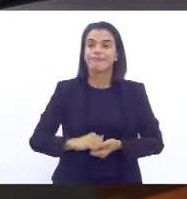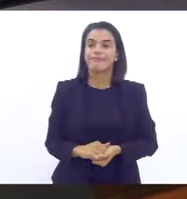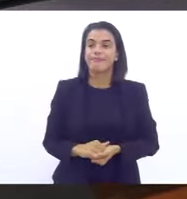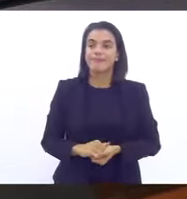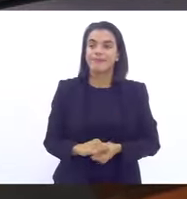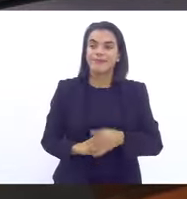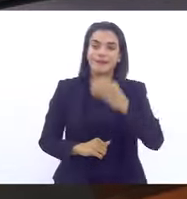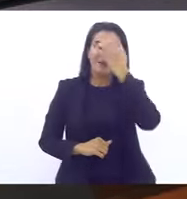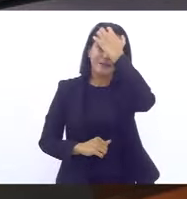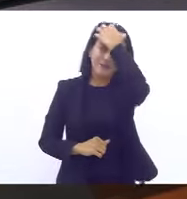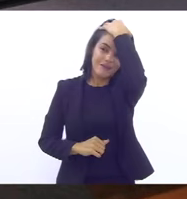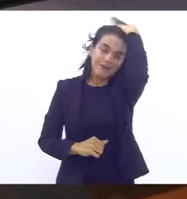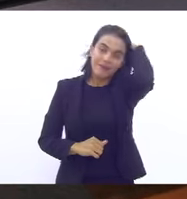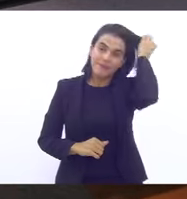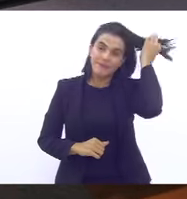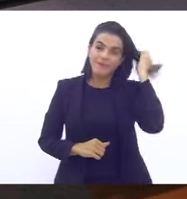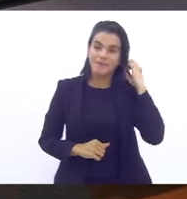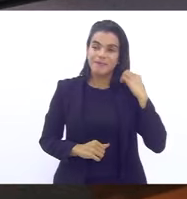Companheiro não dá.